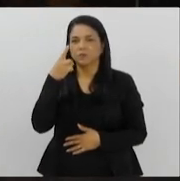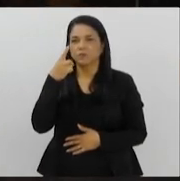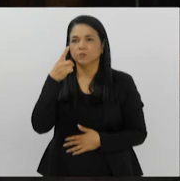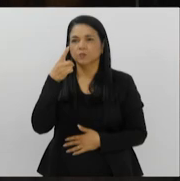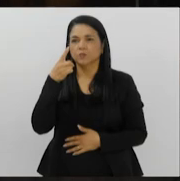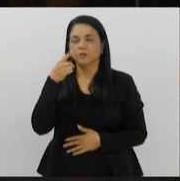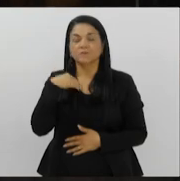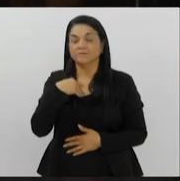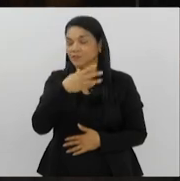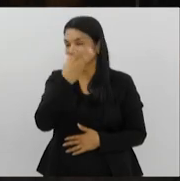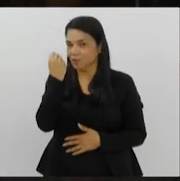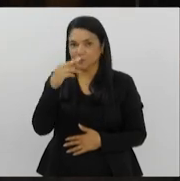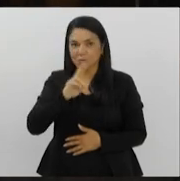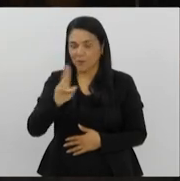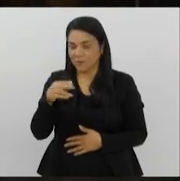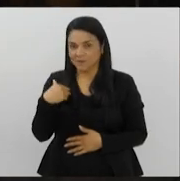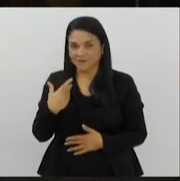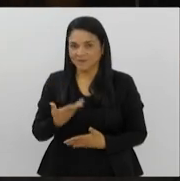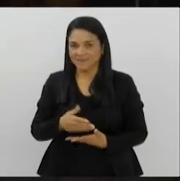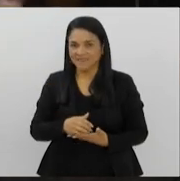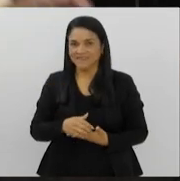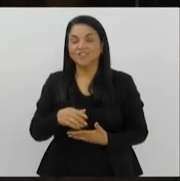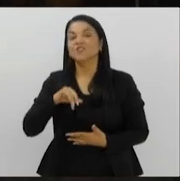fugiu o nome,